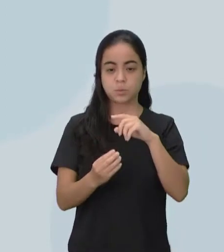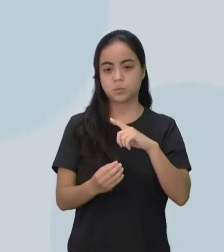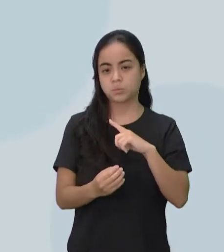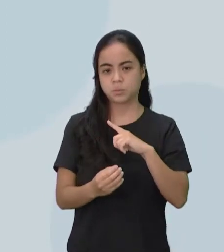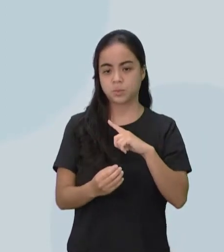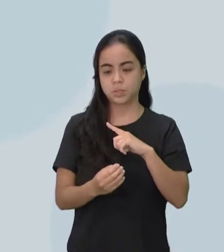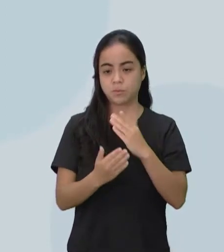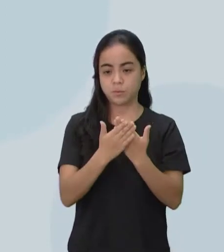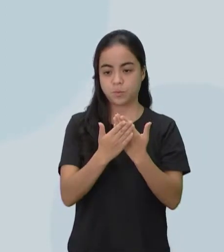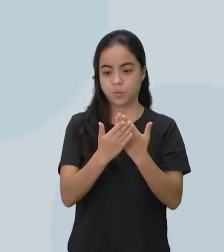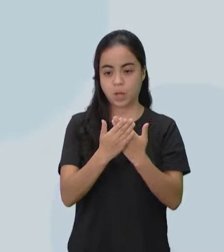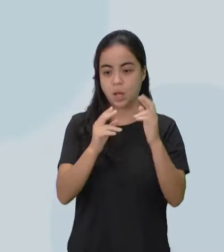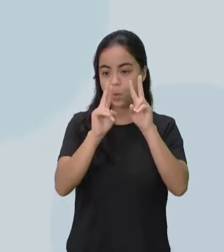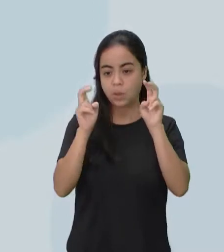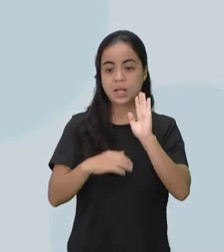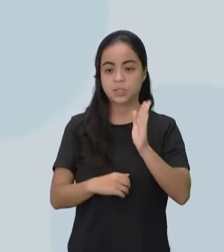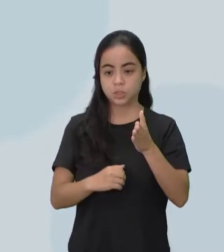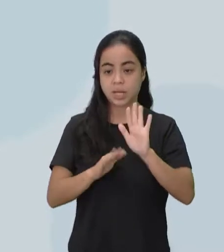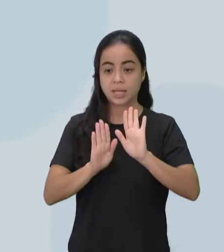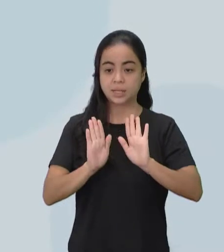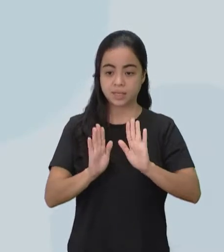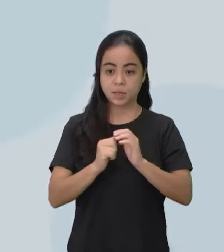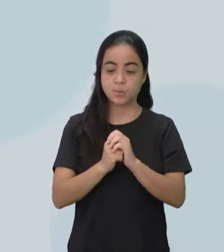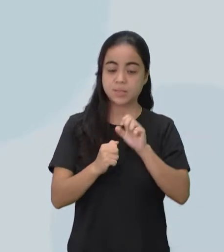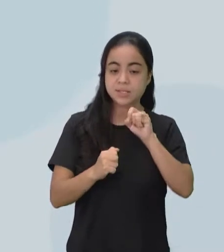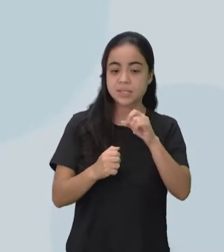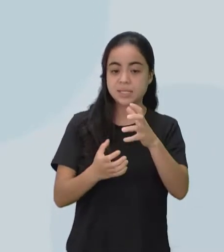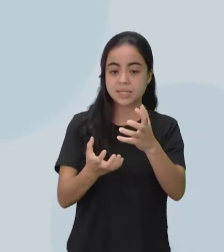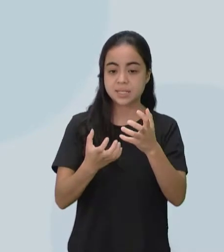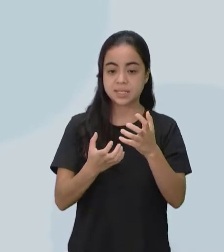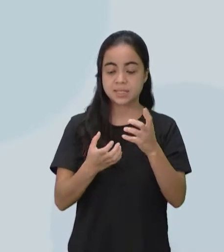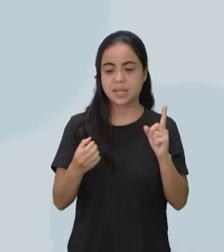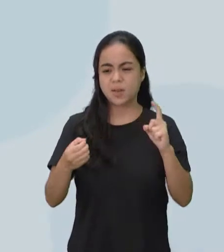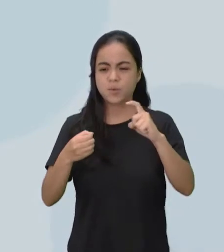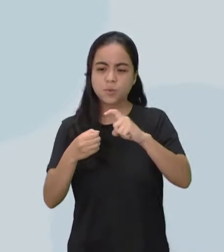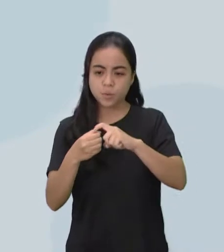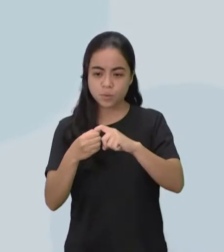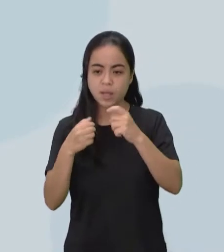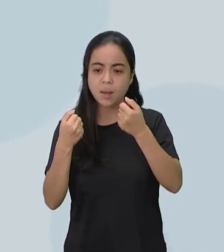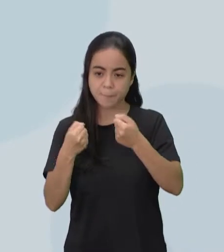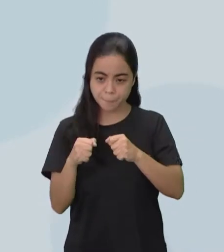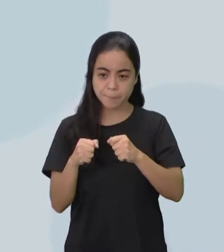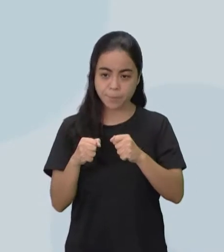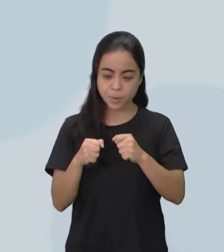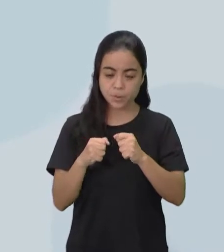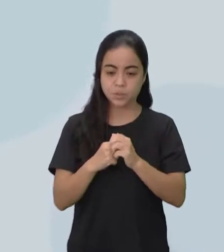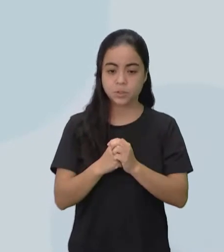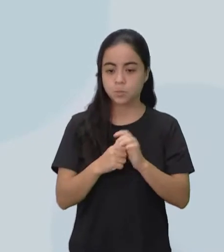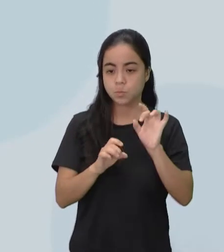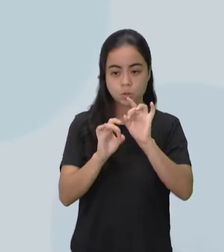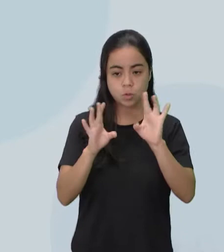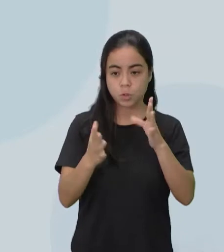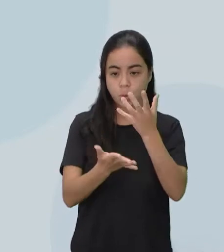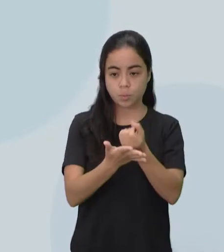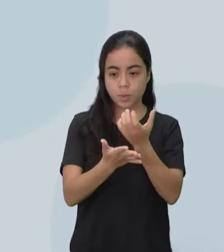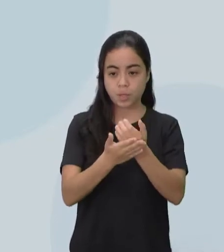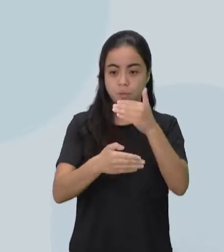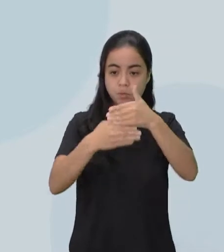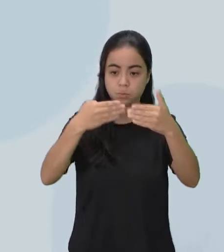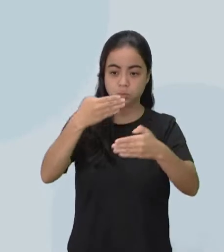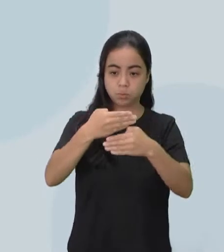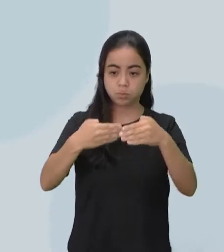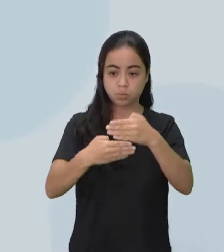aula falando um pouco melhor sobre isso. Então, se vocês quiserem depois ler com mais calma, revisitar isso, é só baixar o PPT lá no